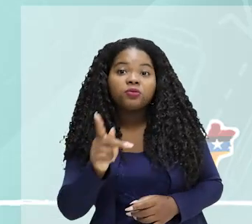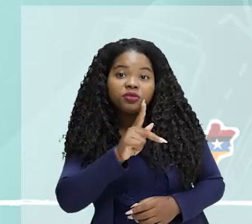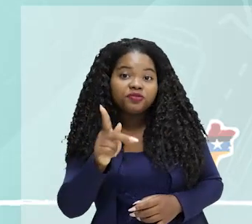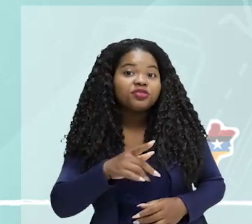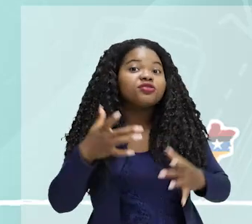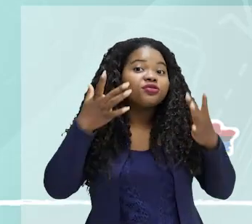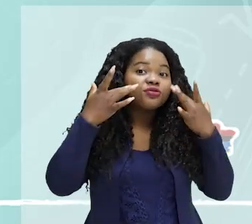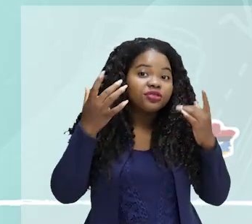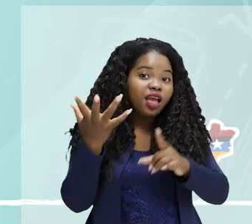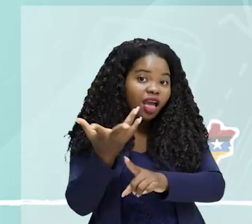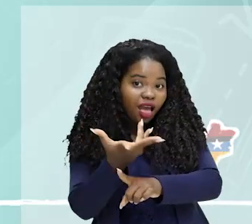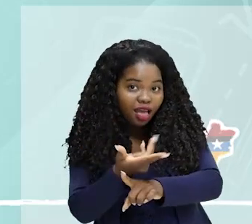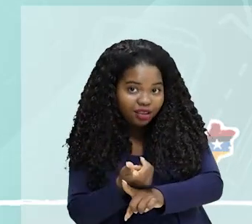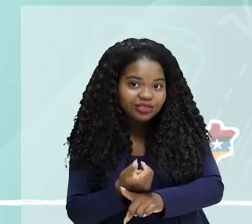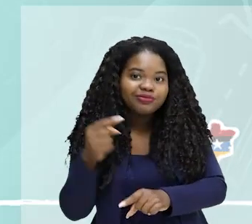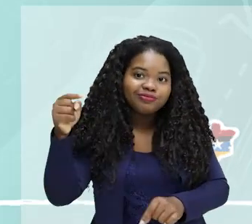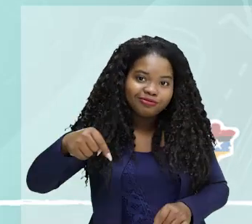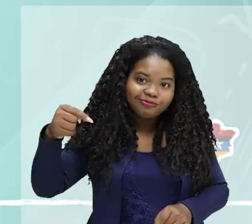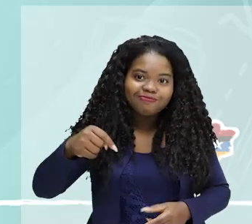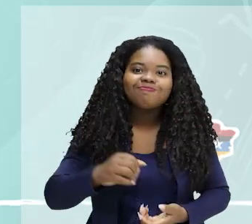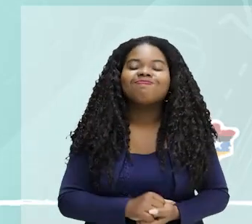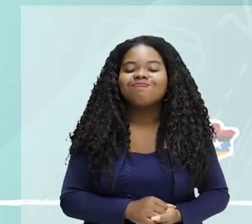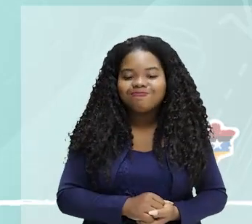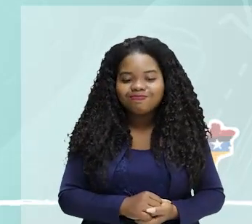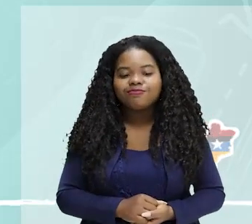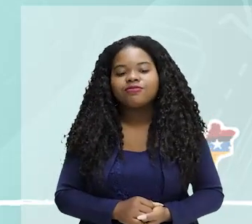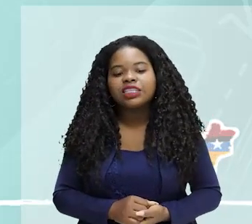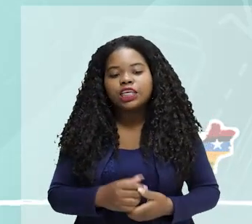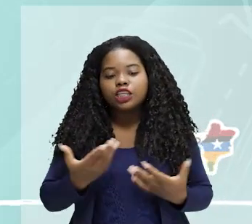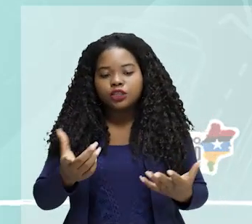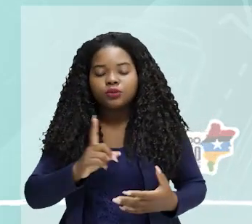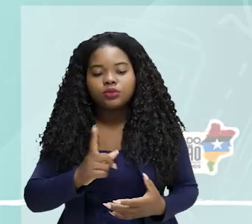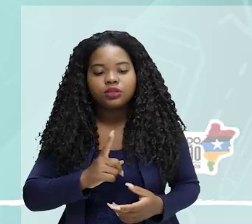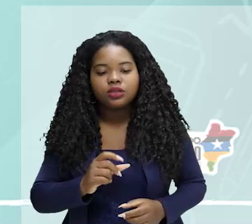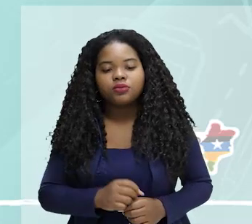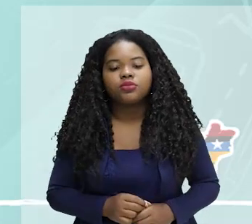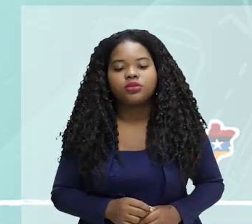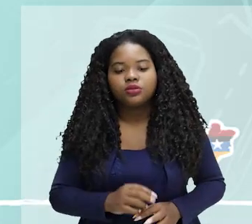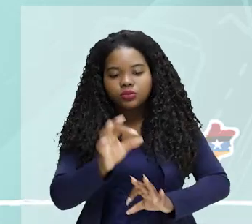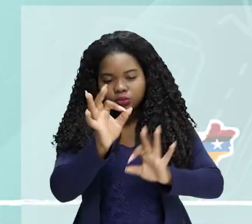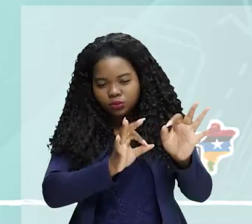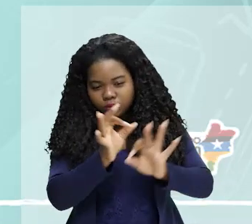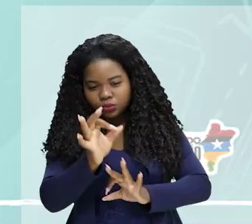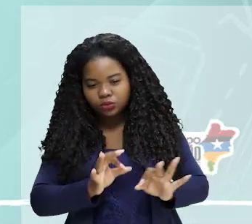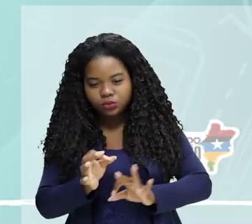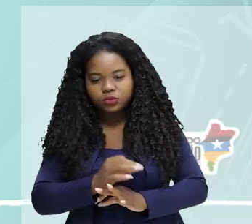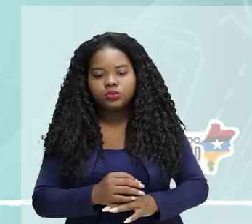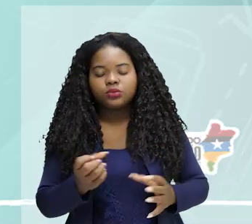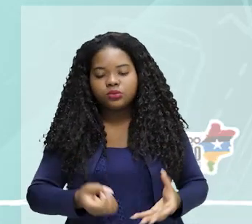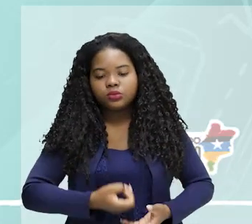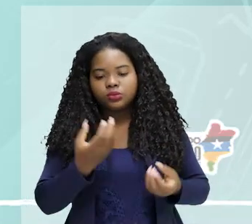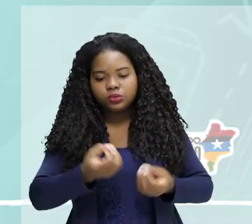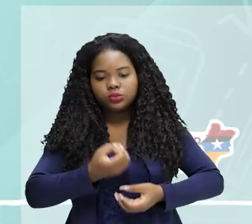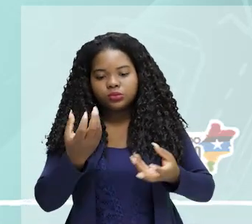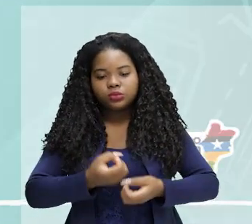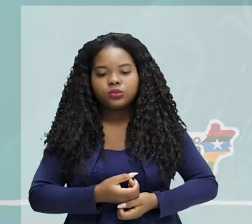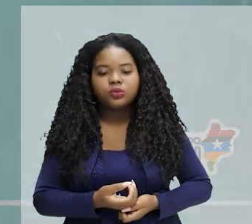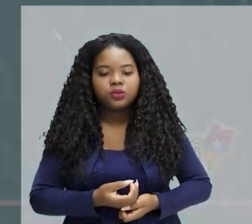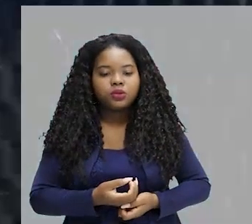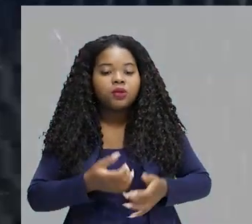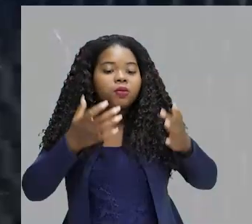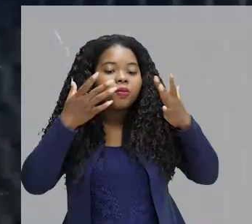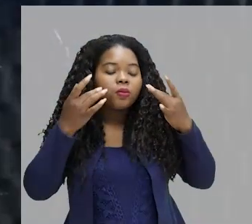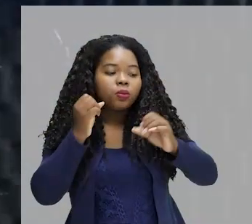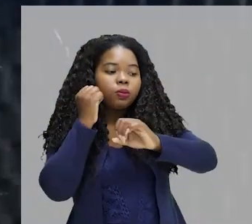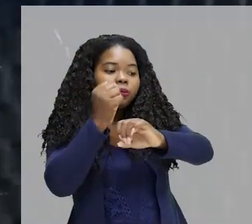da plataforma Gonçalves Dias. As artes plásticas, os artefatos produzidos por artistas plásticos e artesãos,